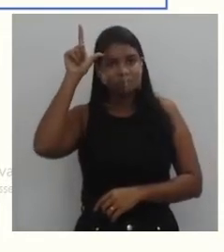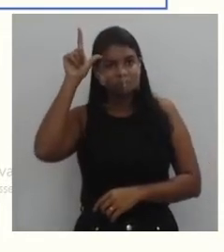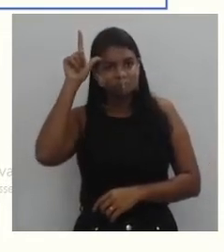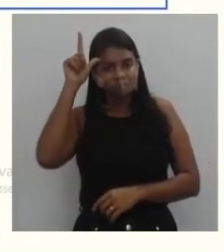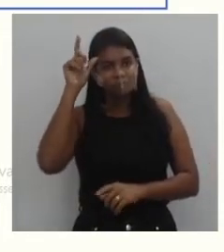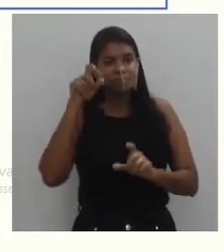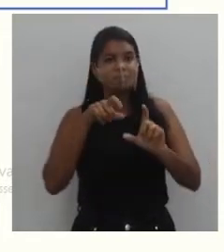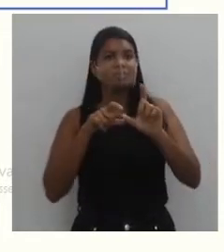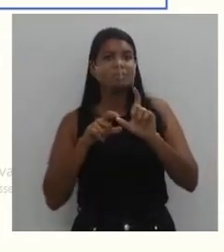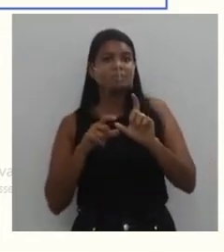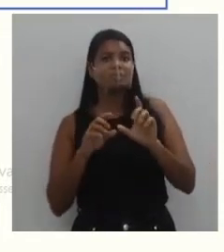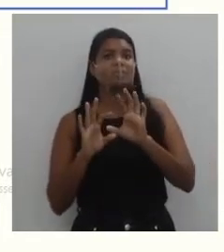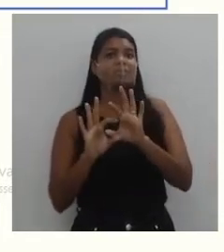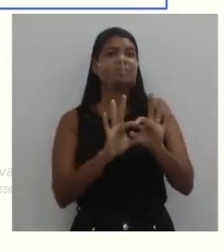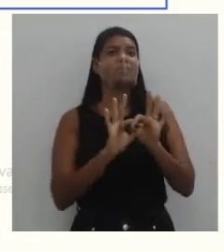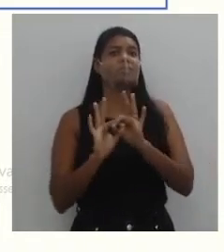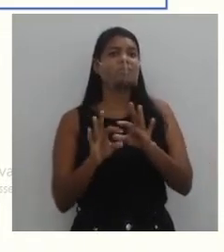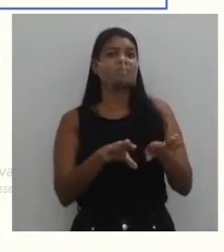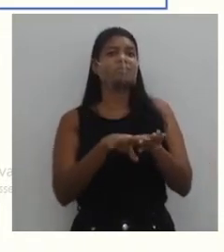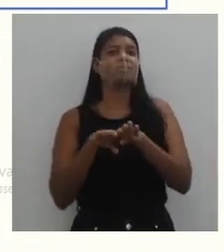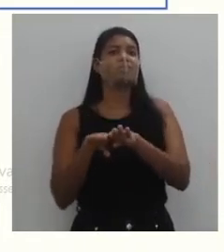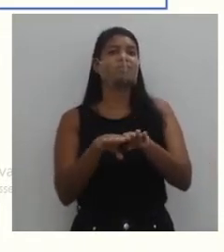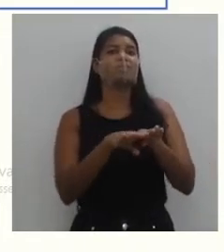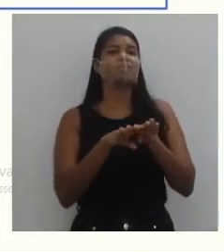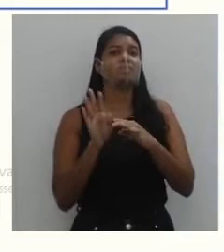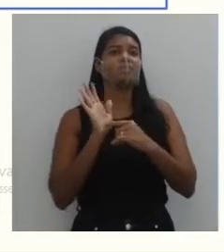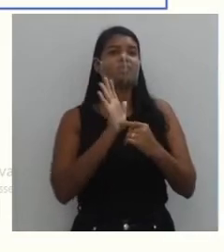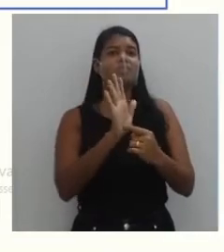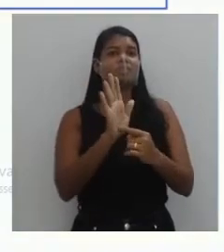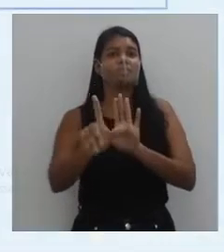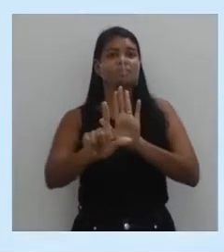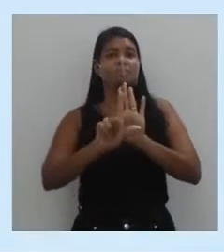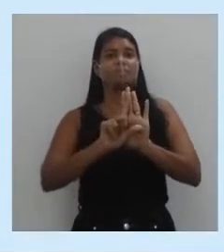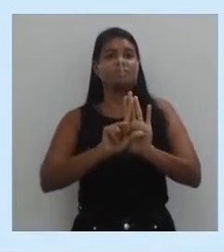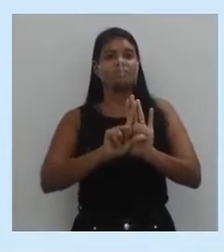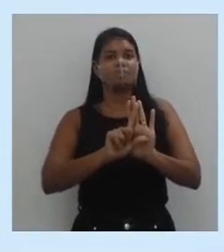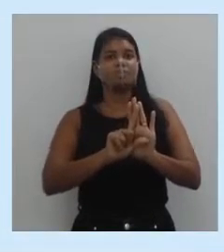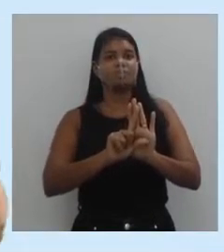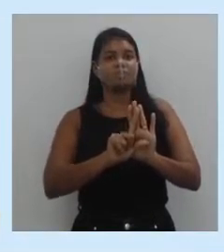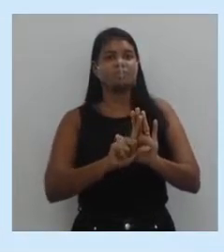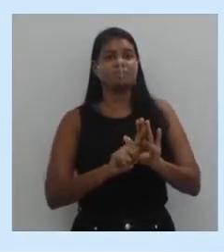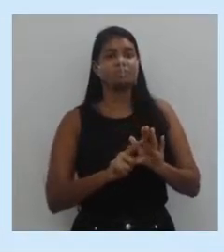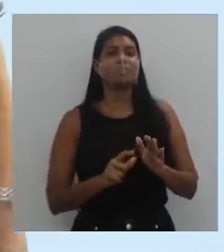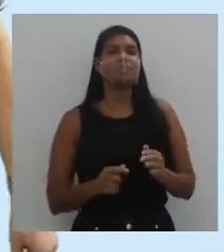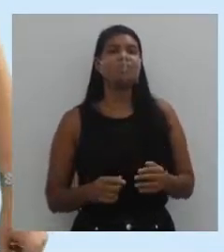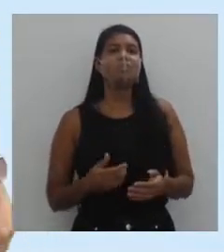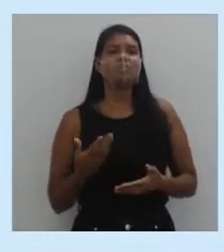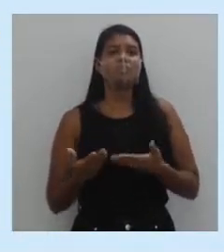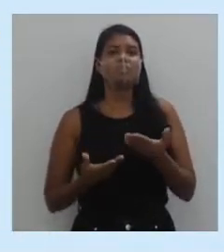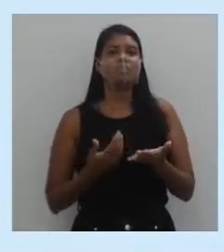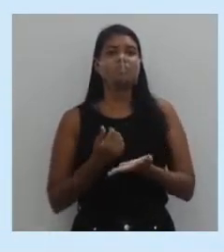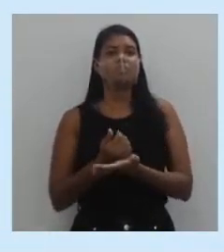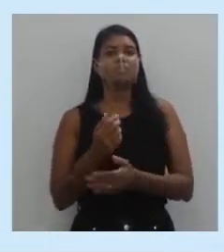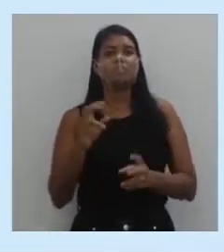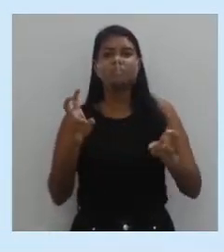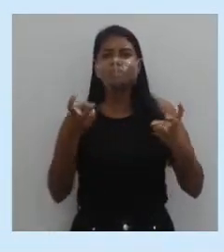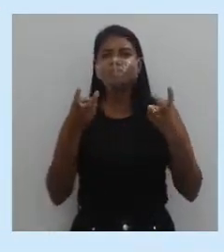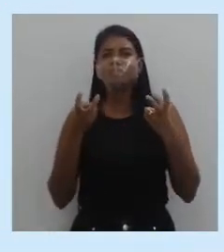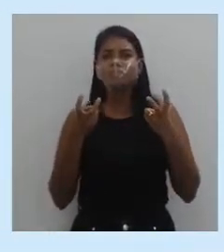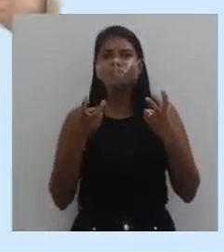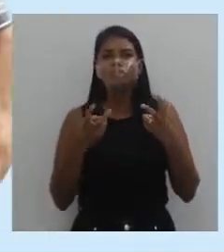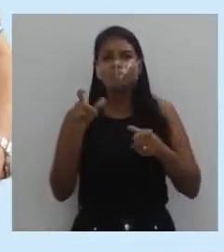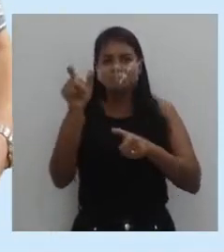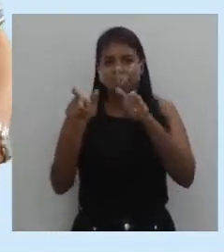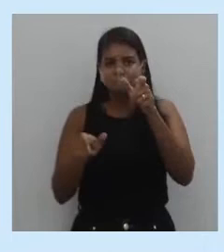de dependência ou aliança, ressalvada na forma da lei, a colaboração. Então vejam só, a